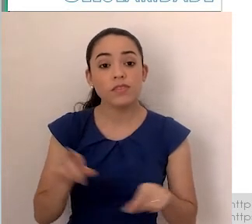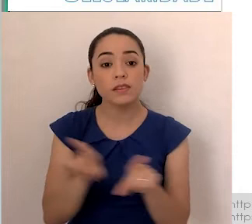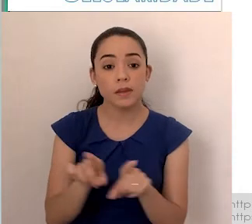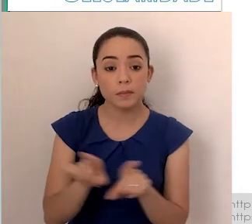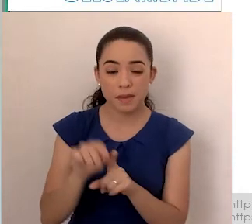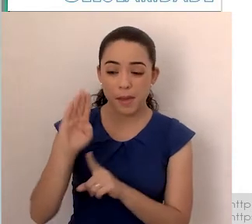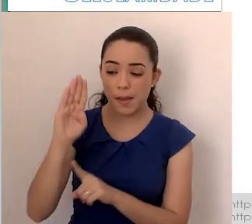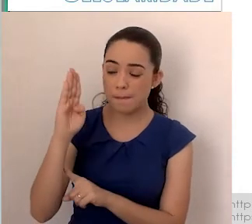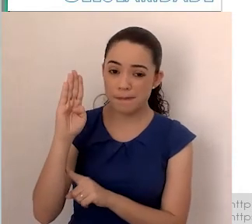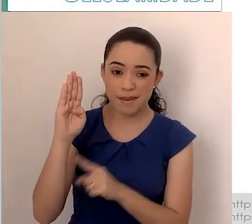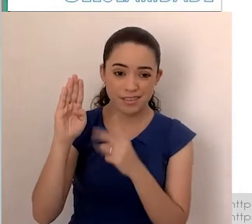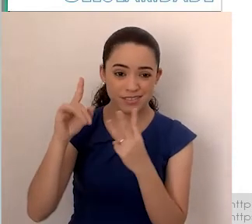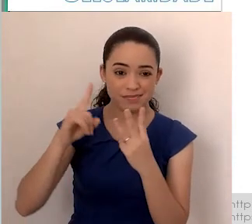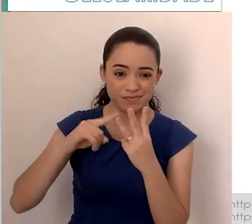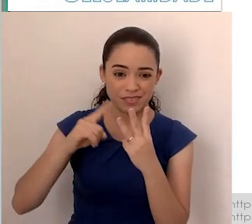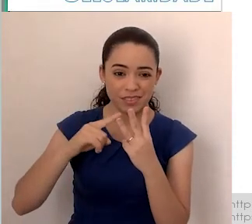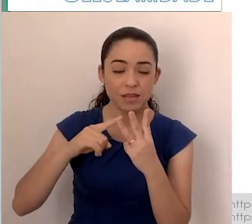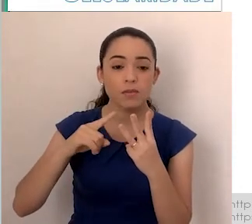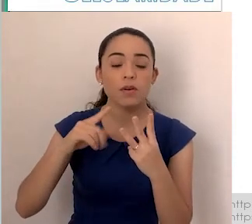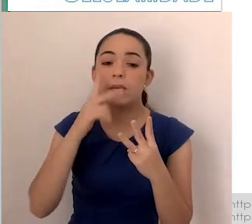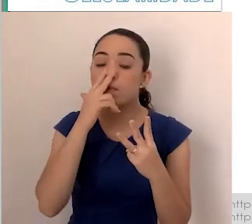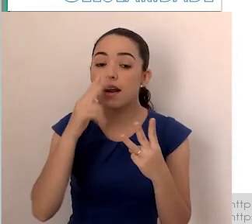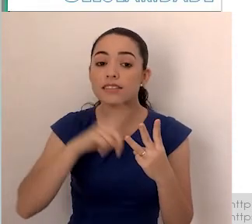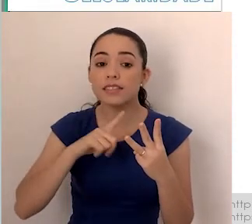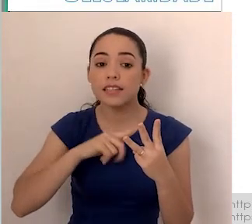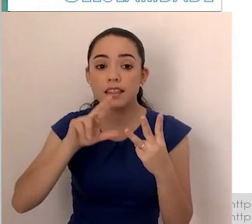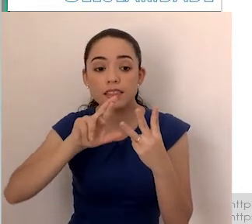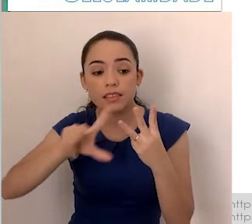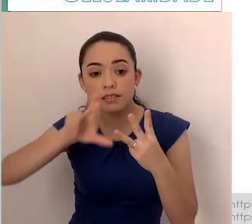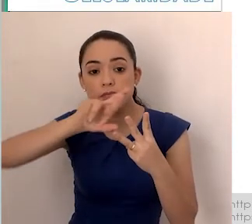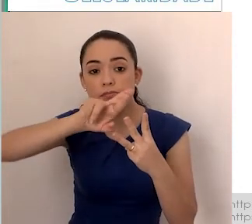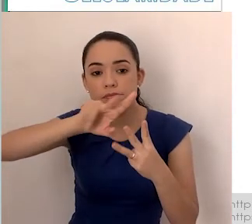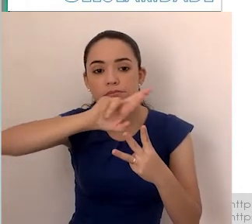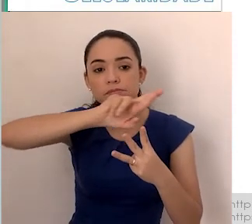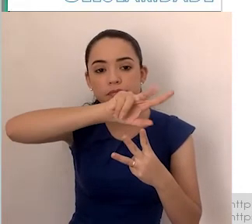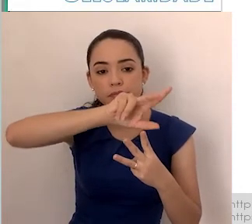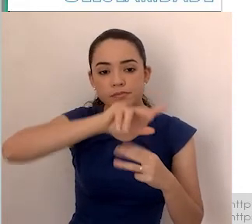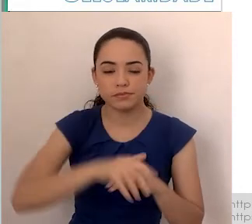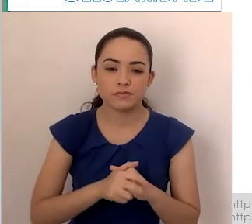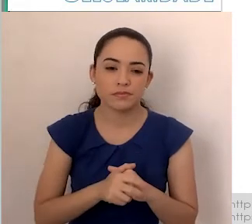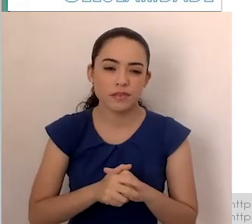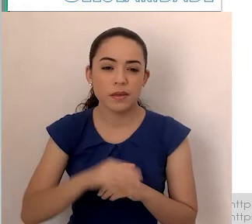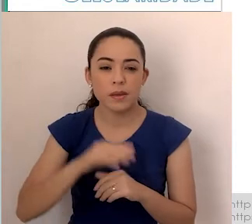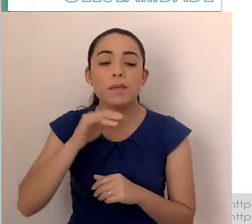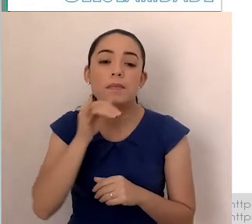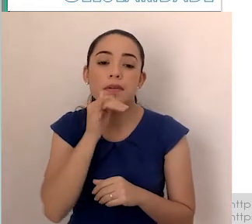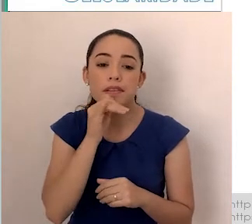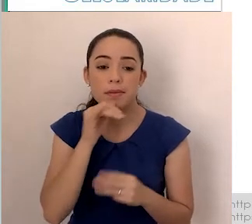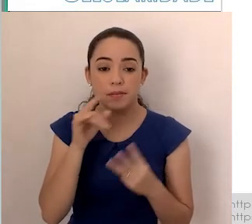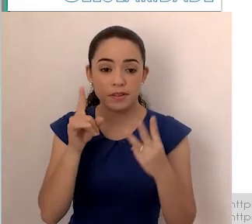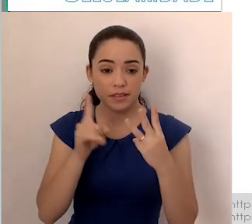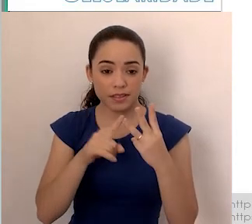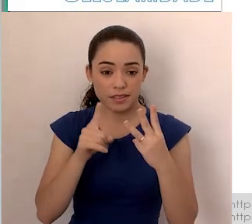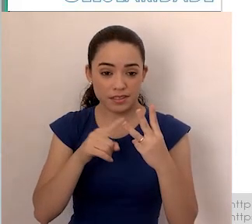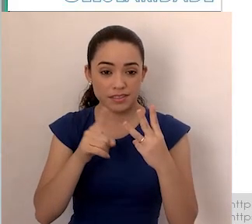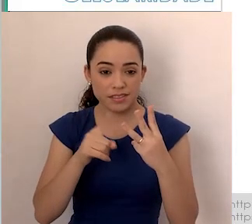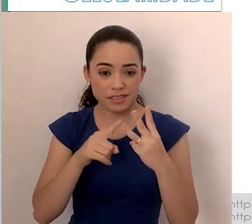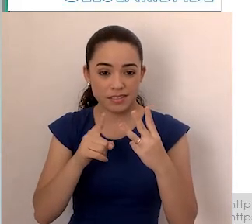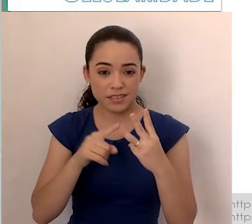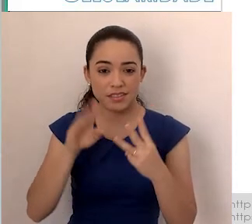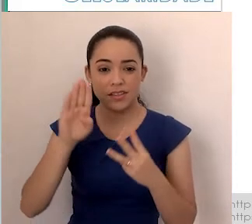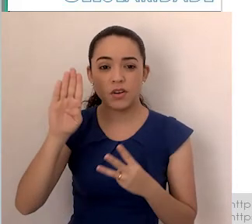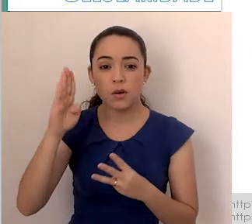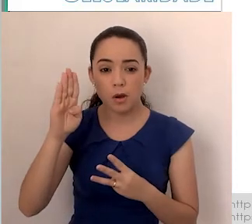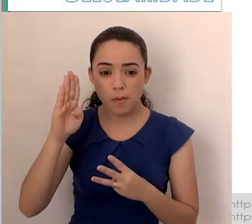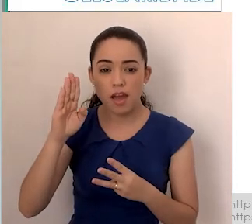foi determinada. Estas células Bright ou bege exibem genes e padrões de expressões diferentes comparados aos adipócitos brancos